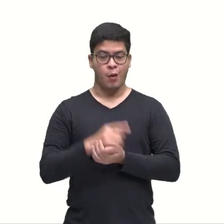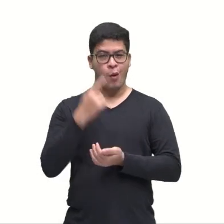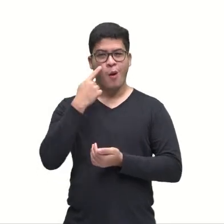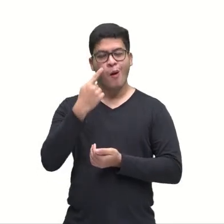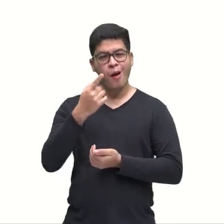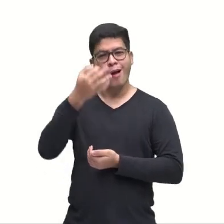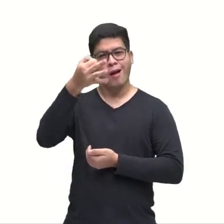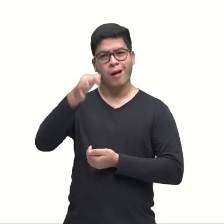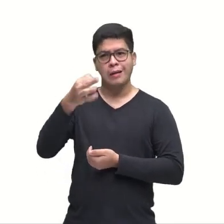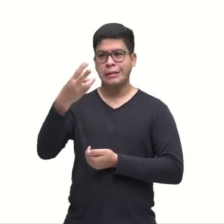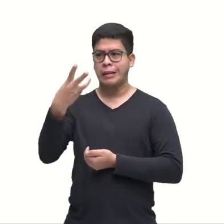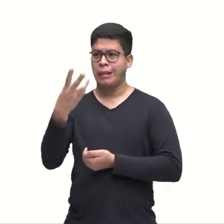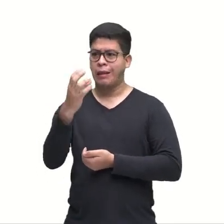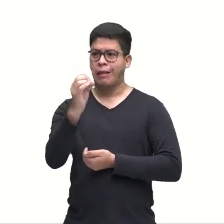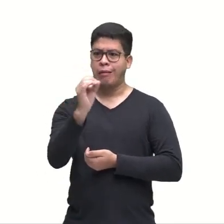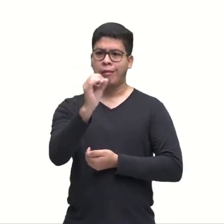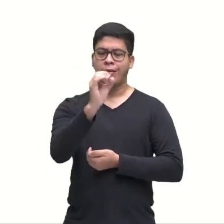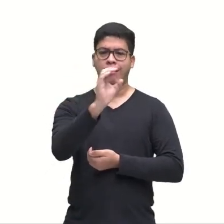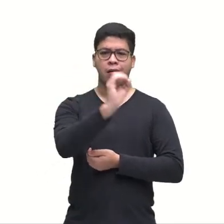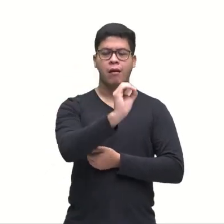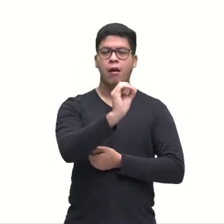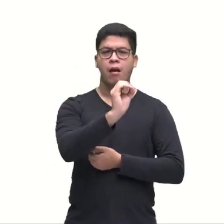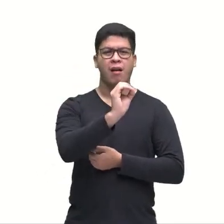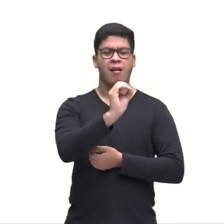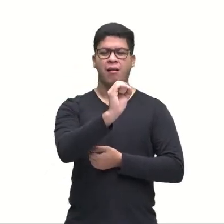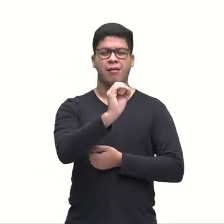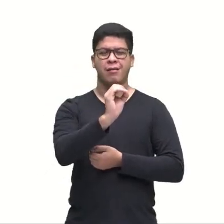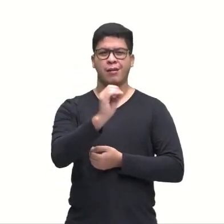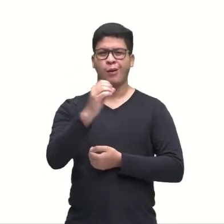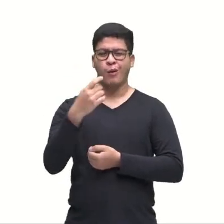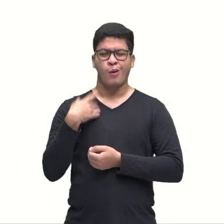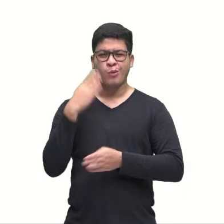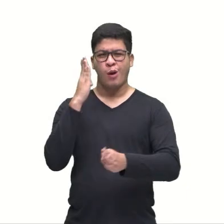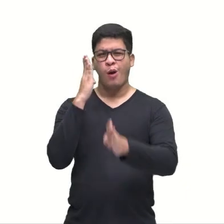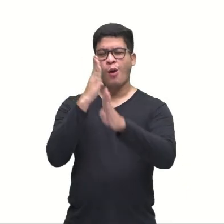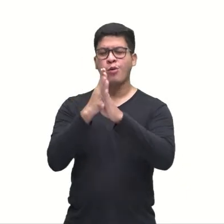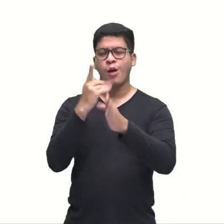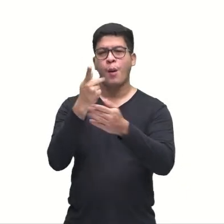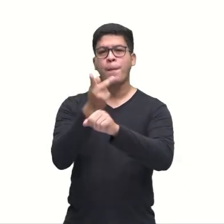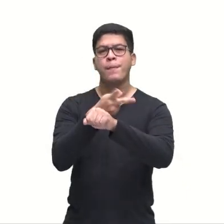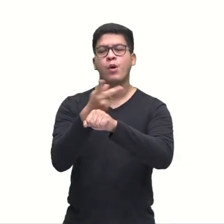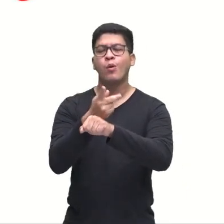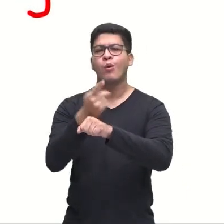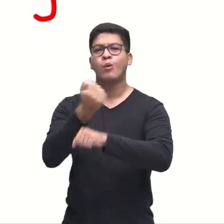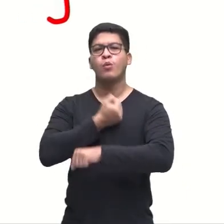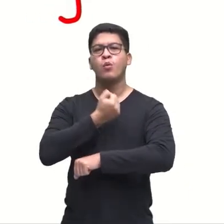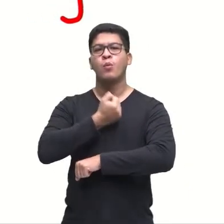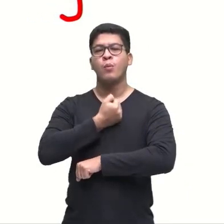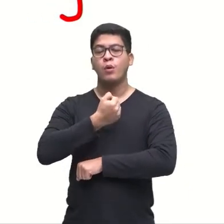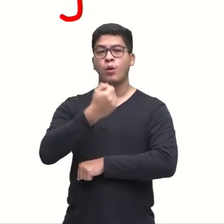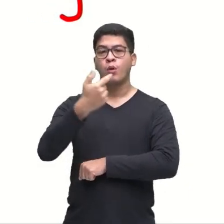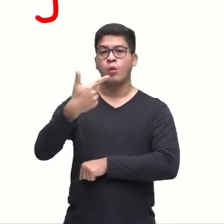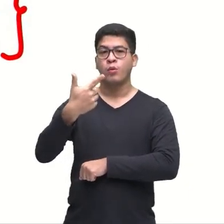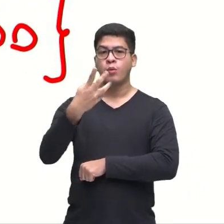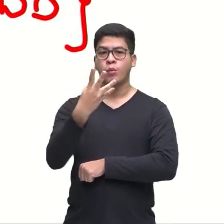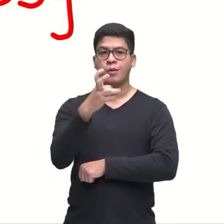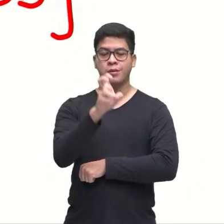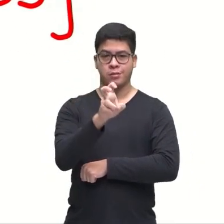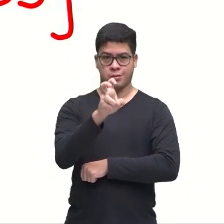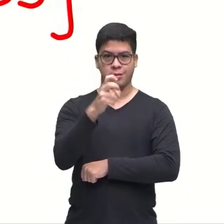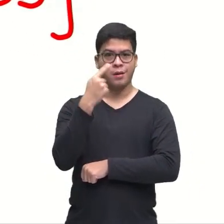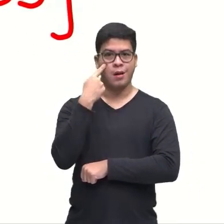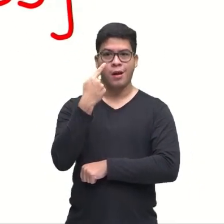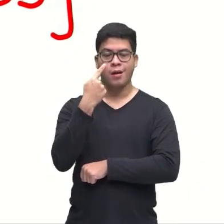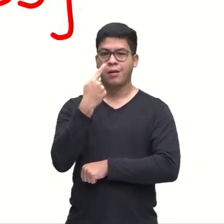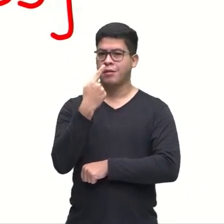vejam, o 245, que é o valor que nós estamos procurando, ele ficou de fora. Então, o 245 ele